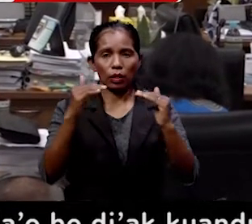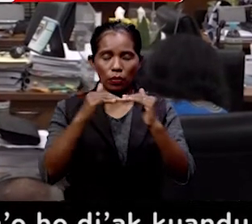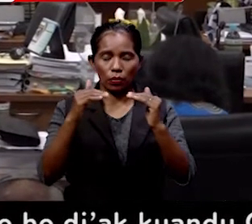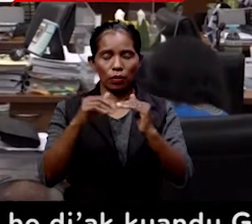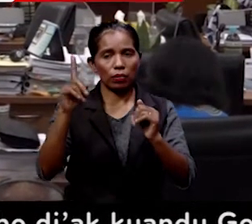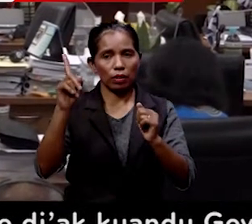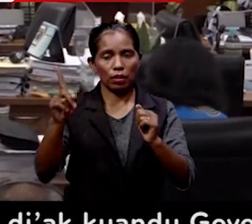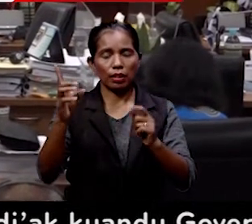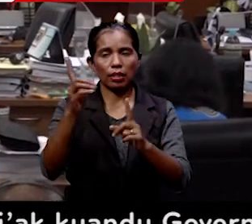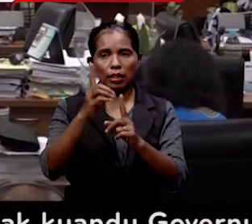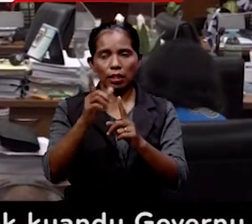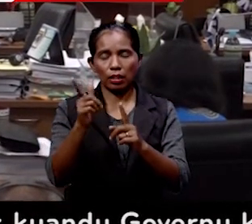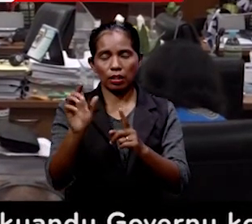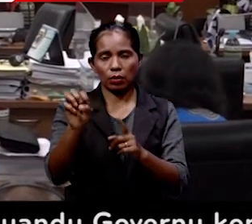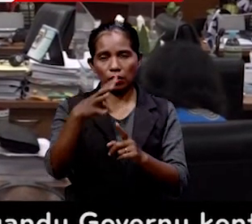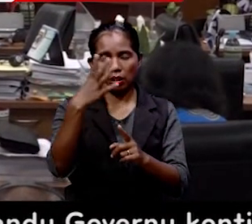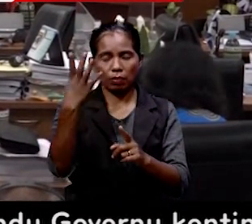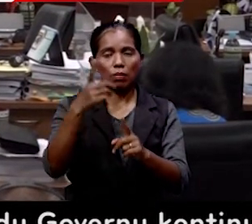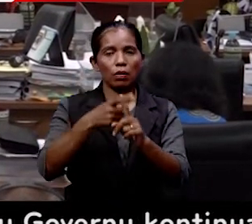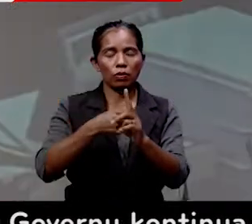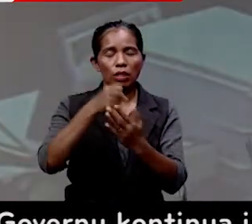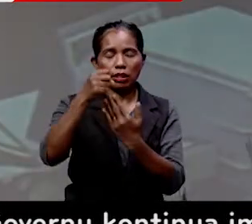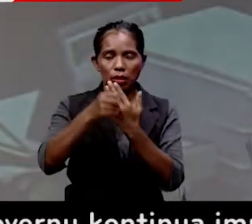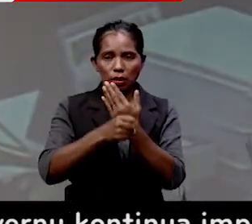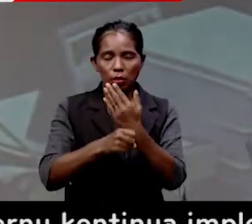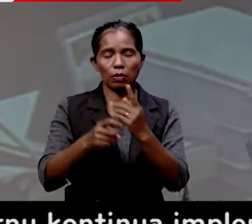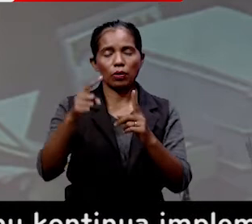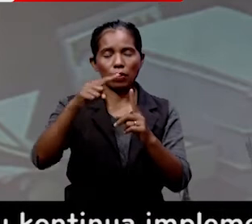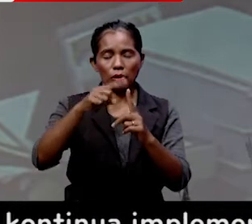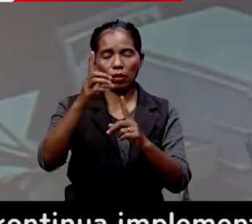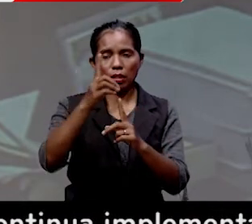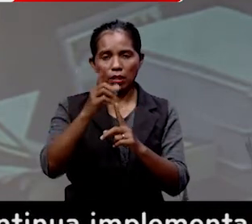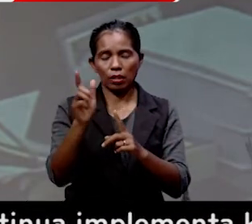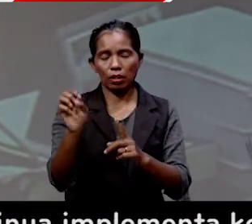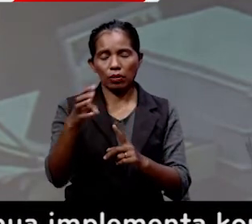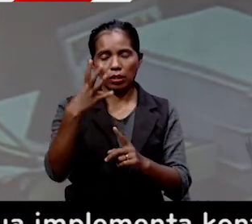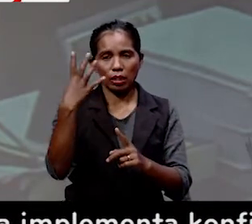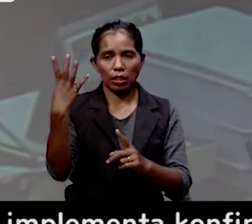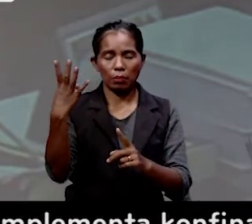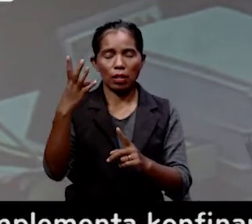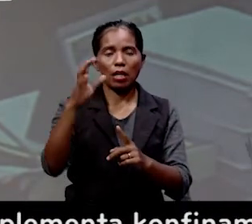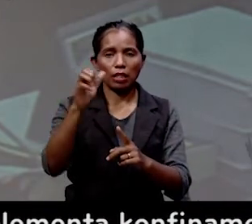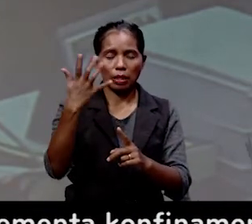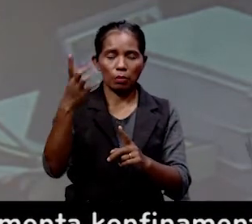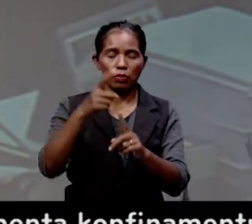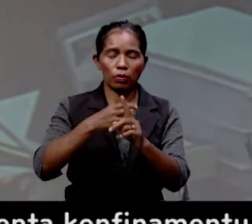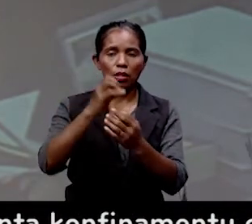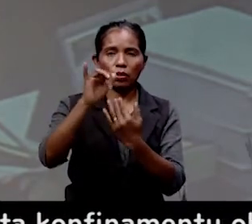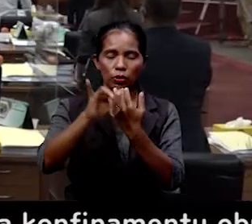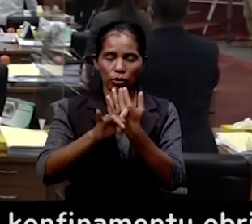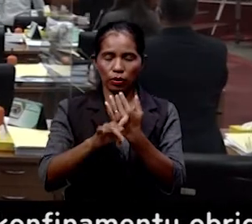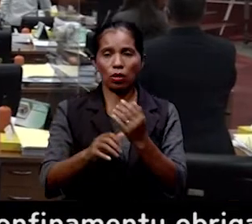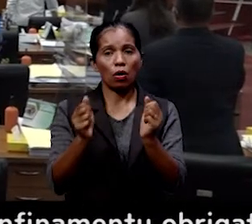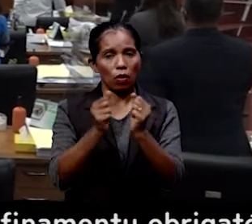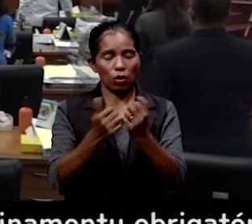hau, Ia Loron Sanolores em Lima, Fulan Setembro, to Loron Sanolores em Lima, Fulan Zúlio, Tinan Turmain. Hoi